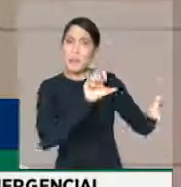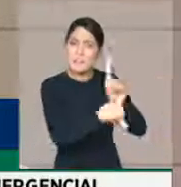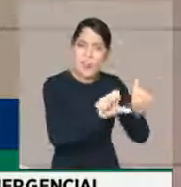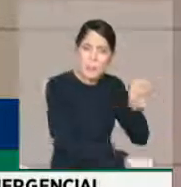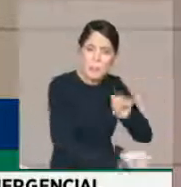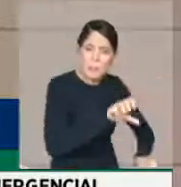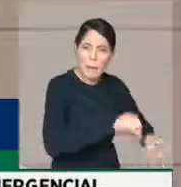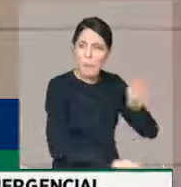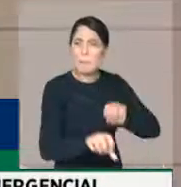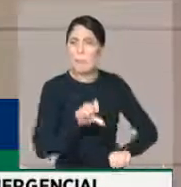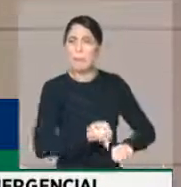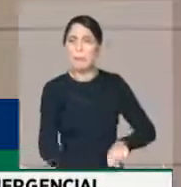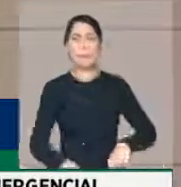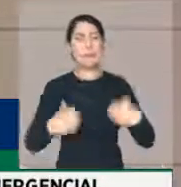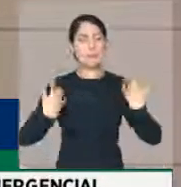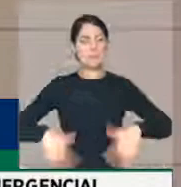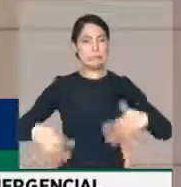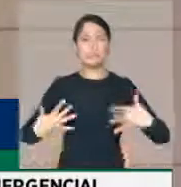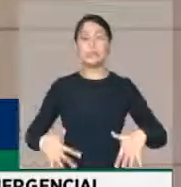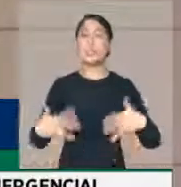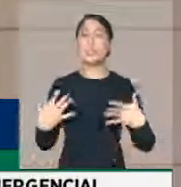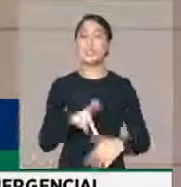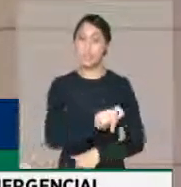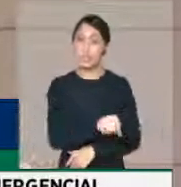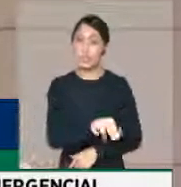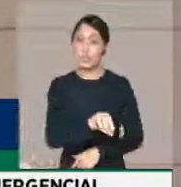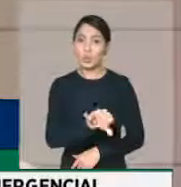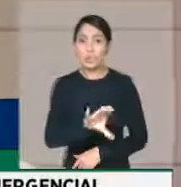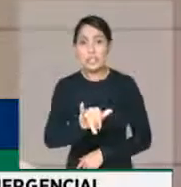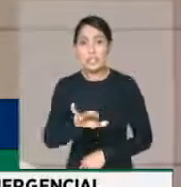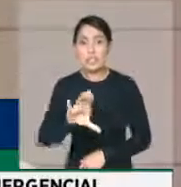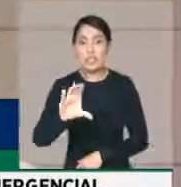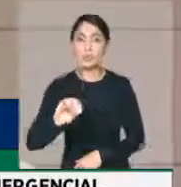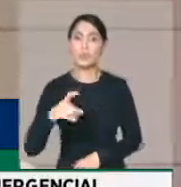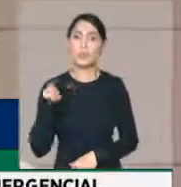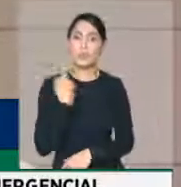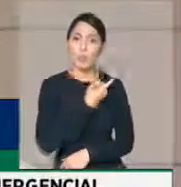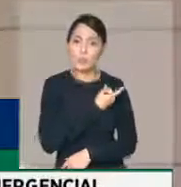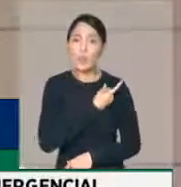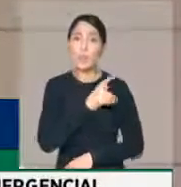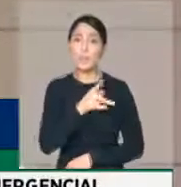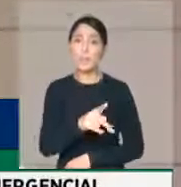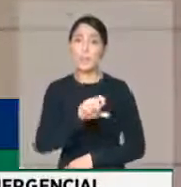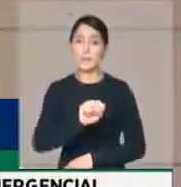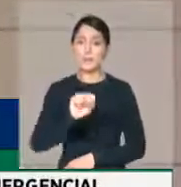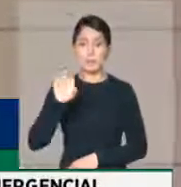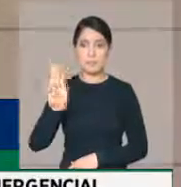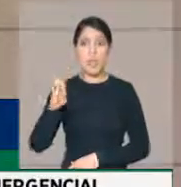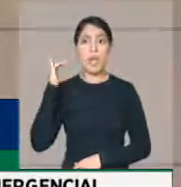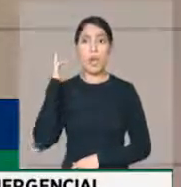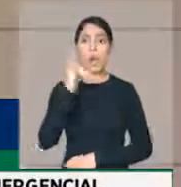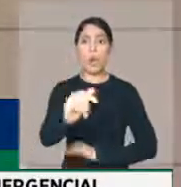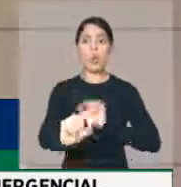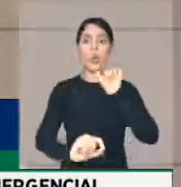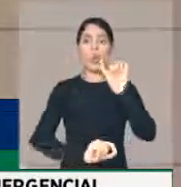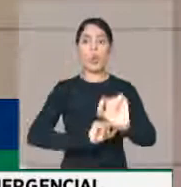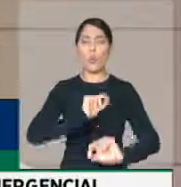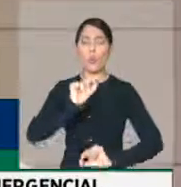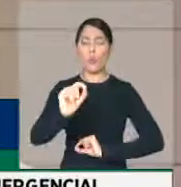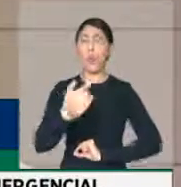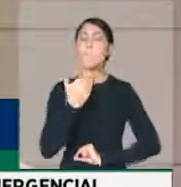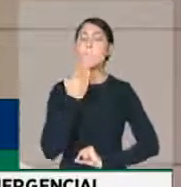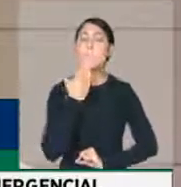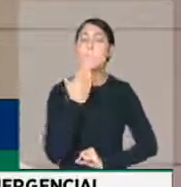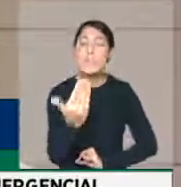o PSB, entrou com uma ADPF, uma arguição por descumprimento de preceito fundamental,